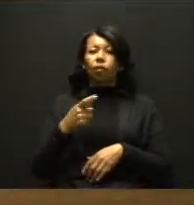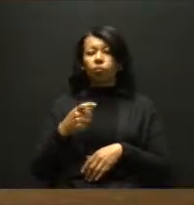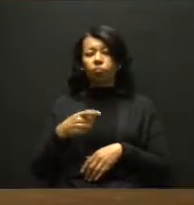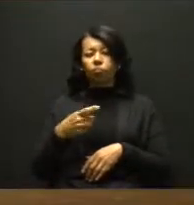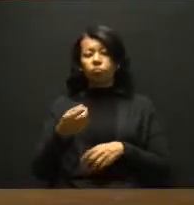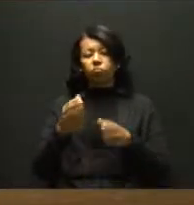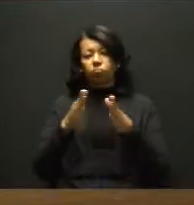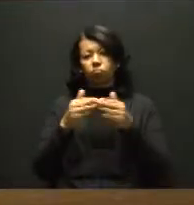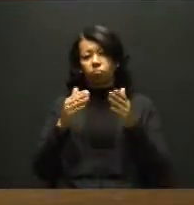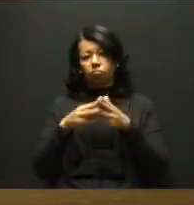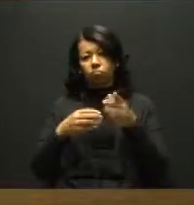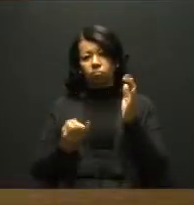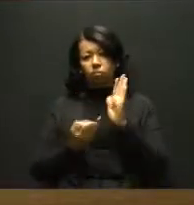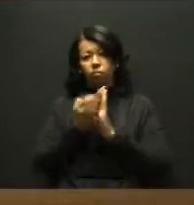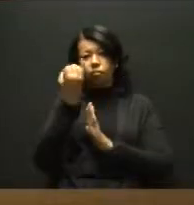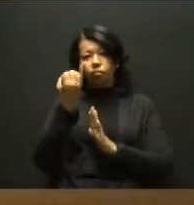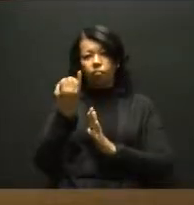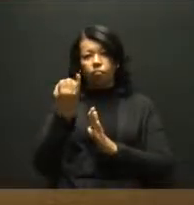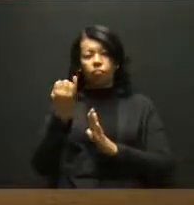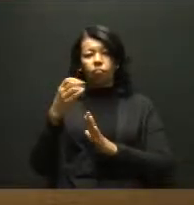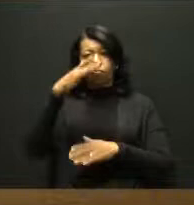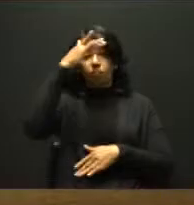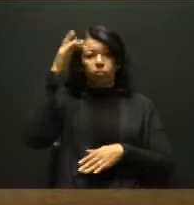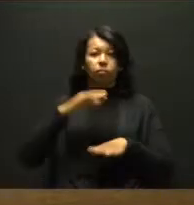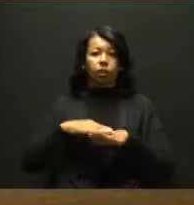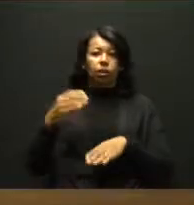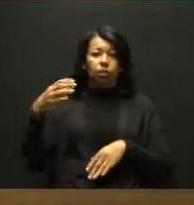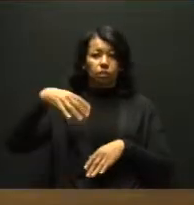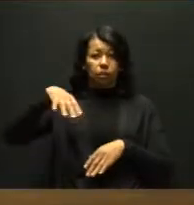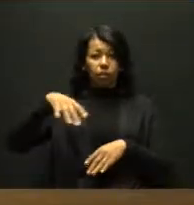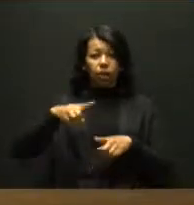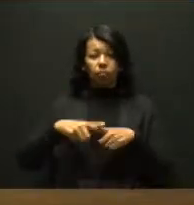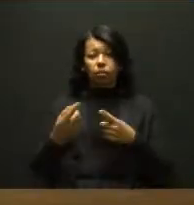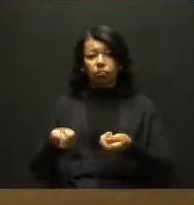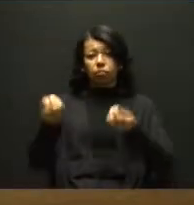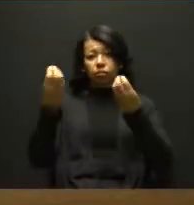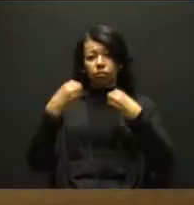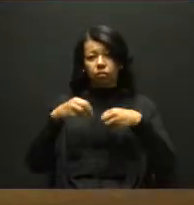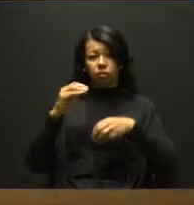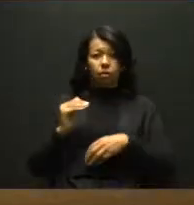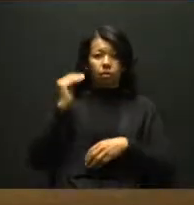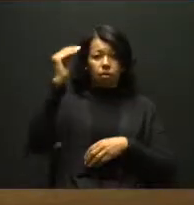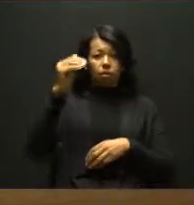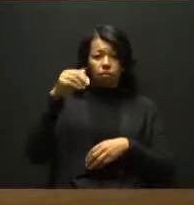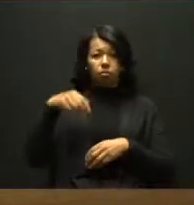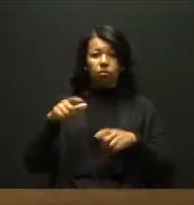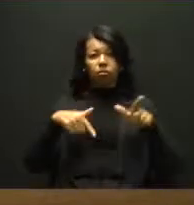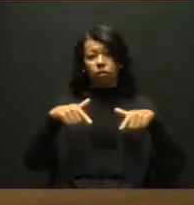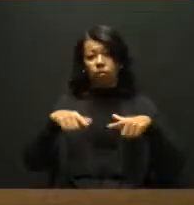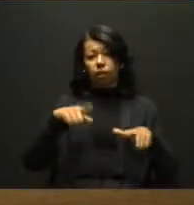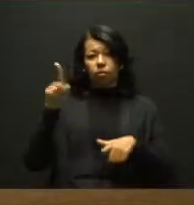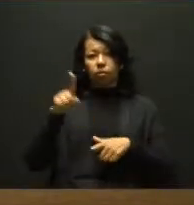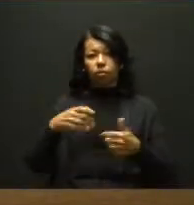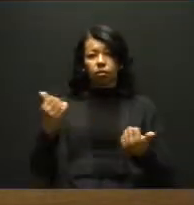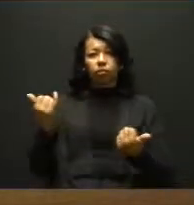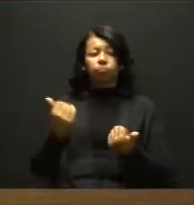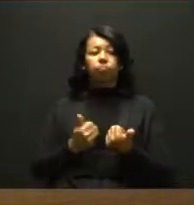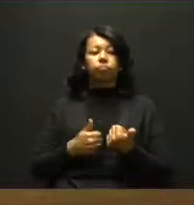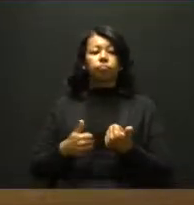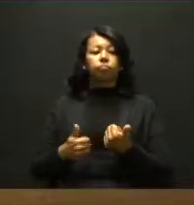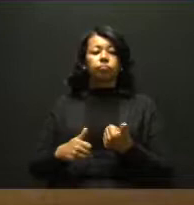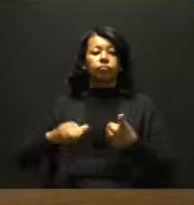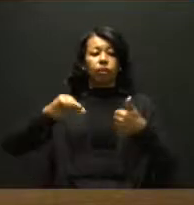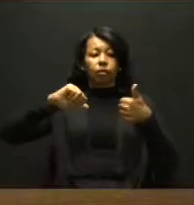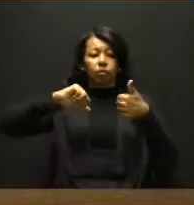do município mais caro mas temos uma arrecadação alta que o serviço prestado seja de qualidade no mínimo que seja prestado